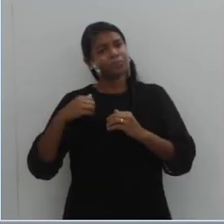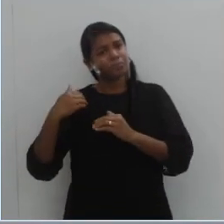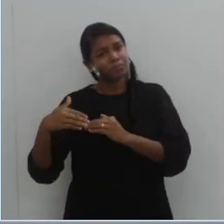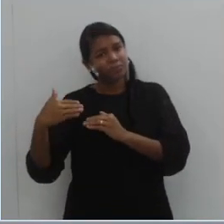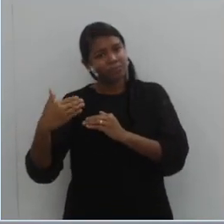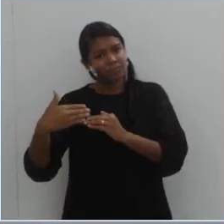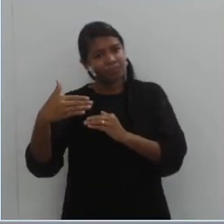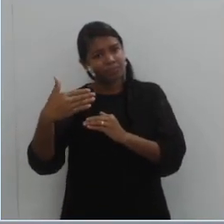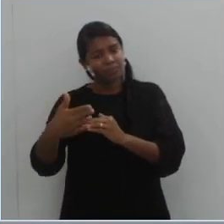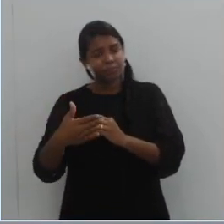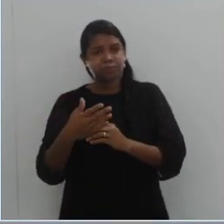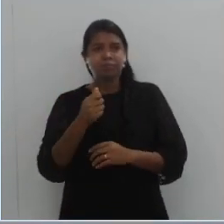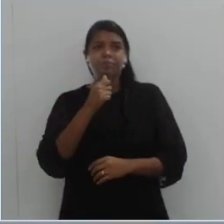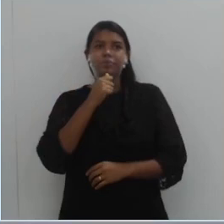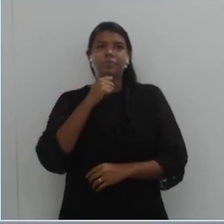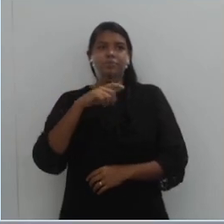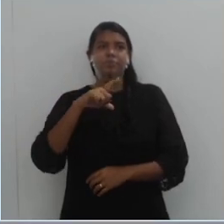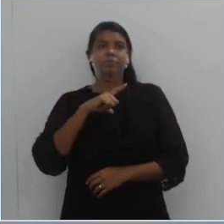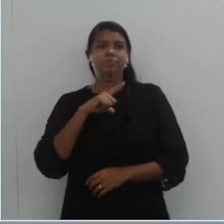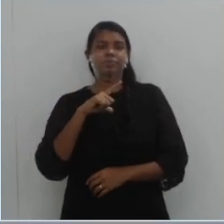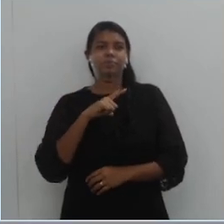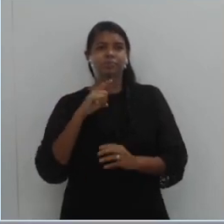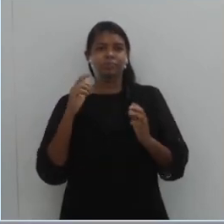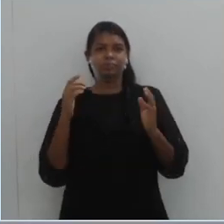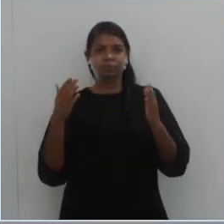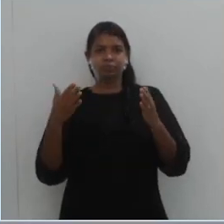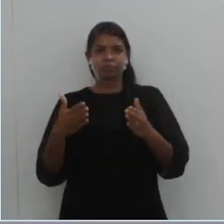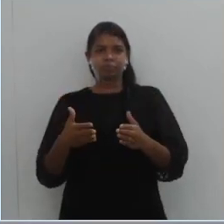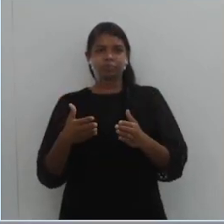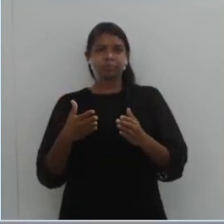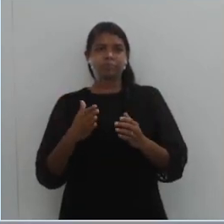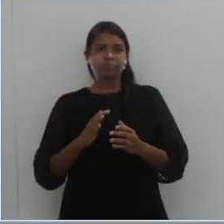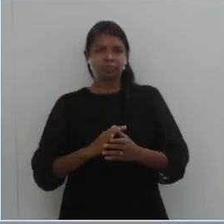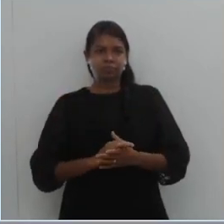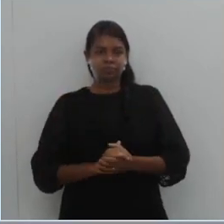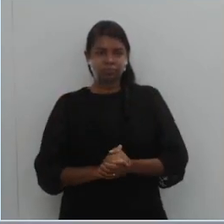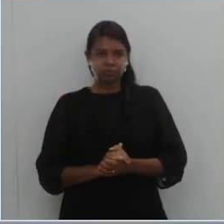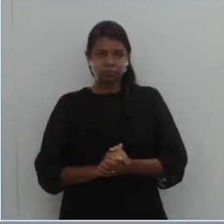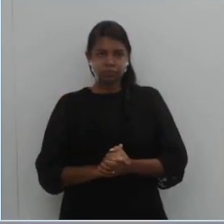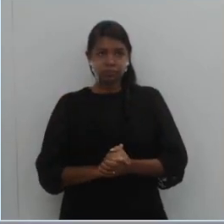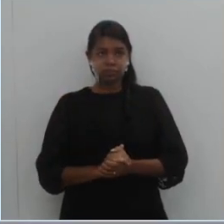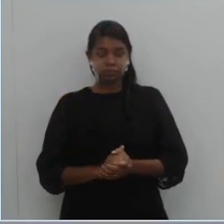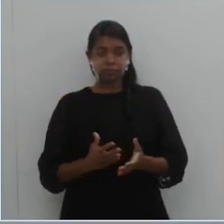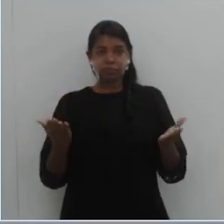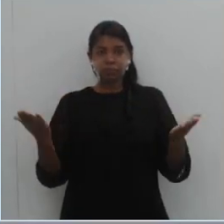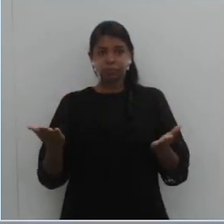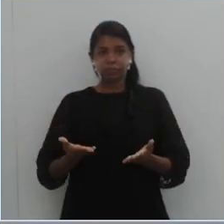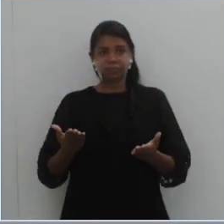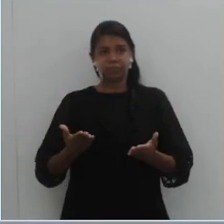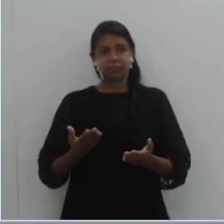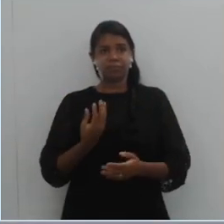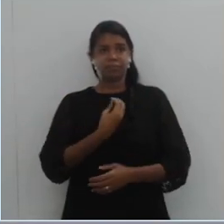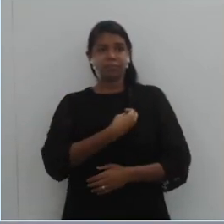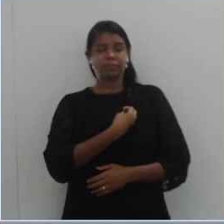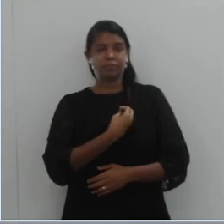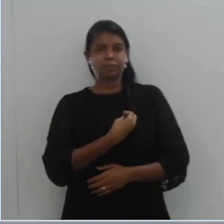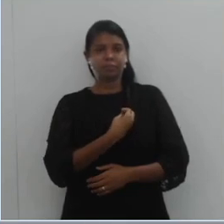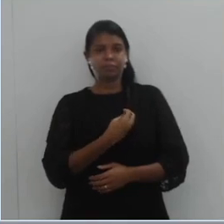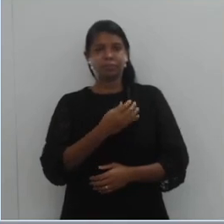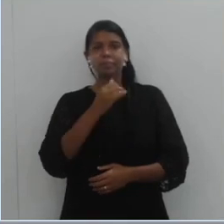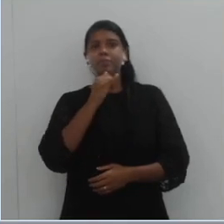a gente ainda tem grandes reflexos nessas questões que estamos hoje vivendo, certo? Por